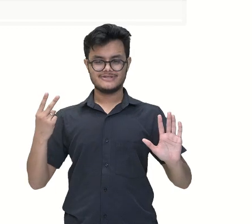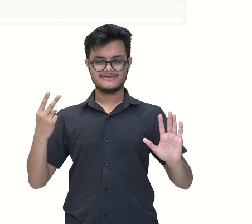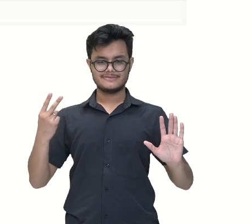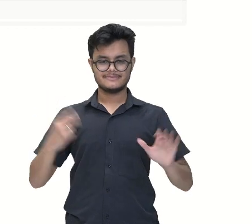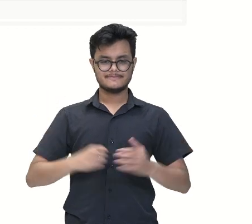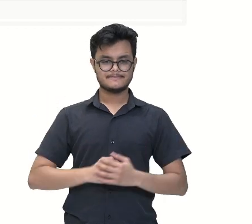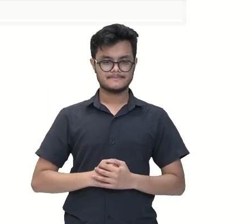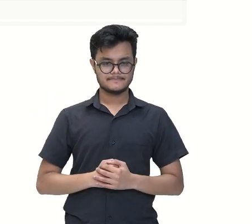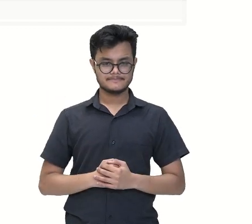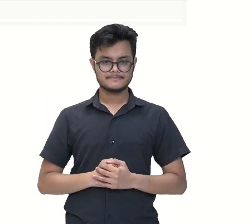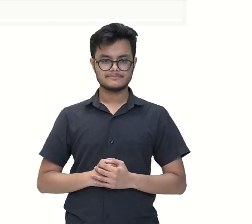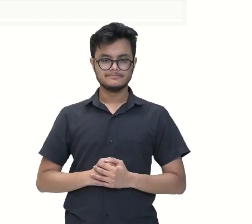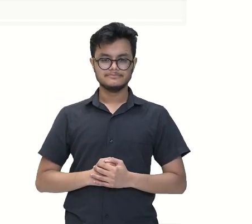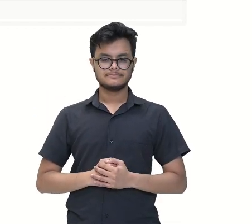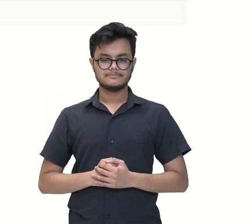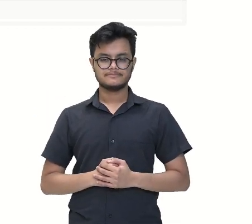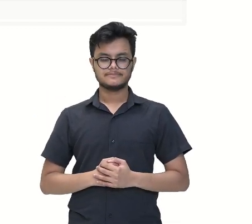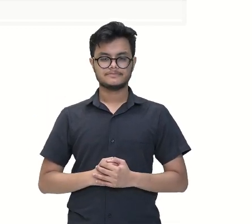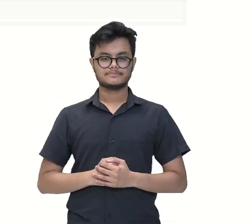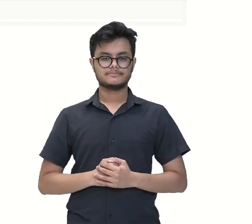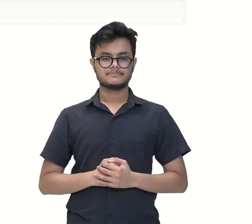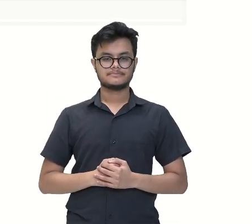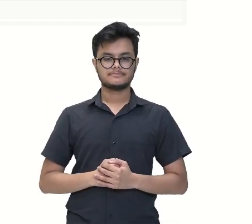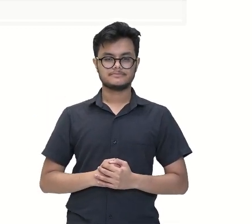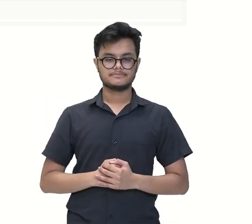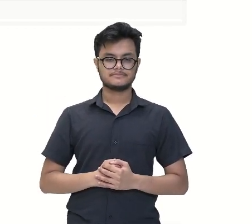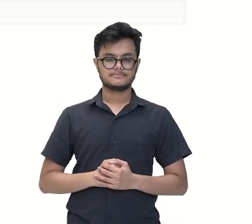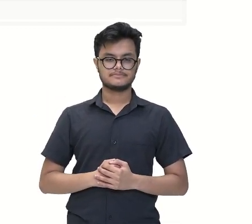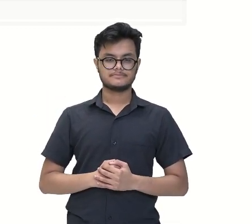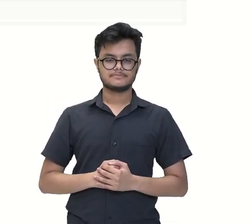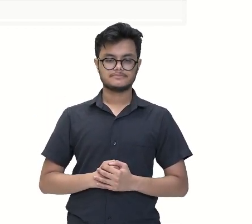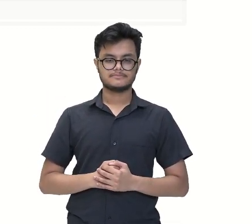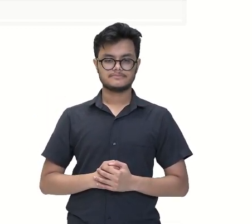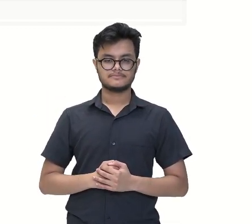aqui, esse 1 aqui é positivo, né?